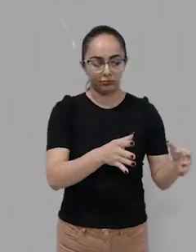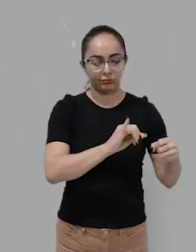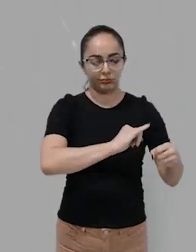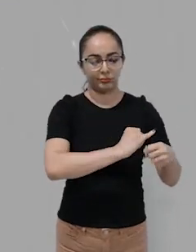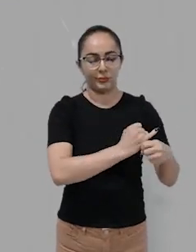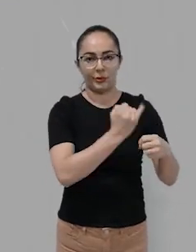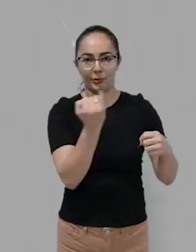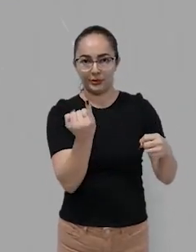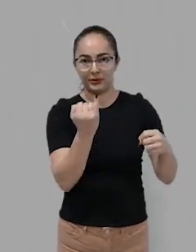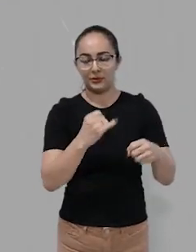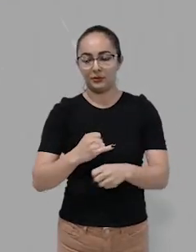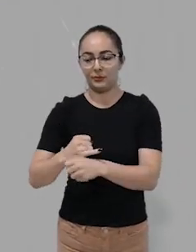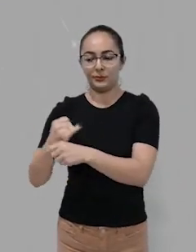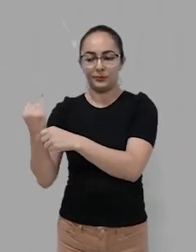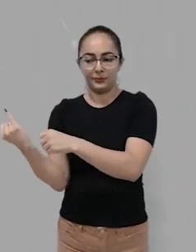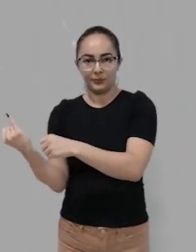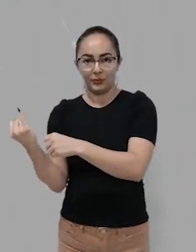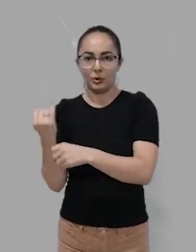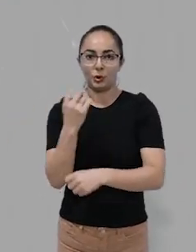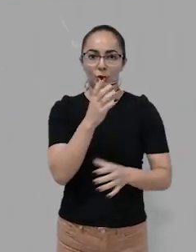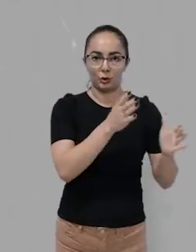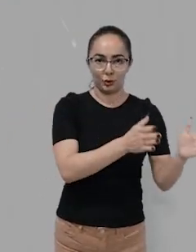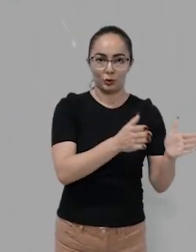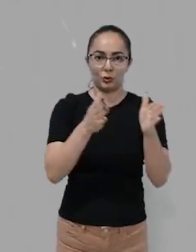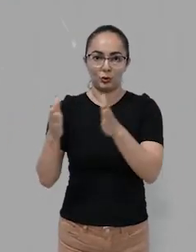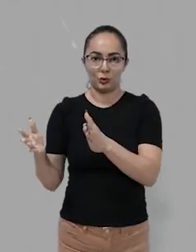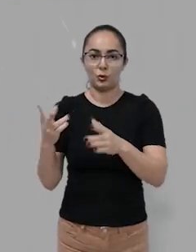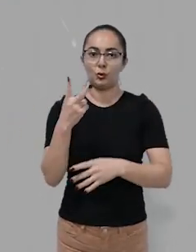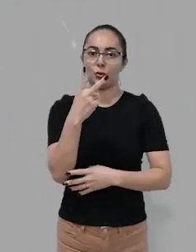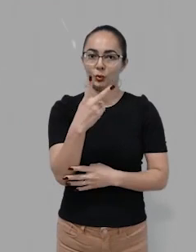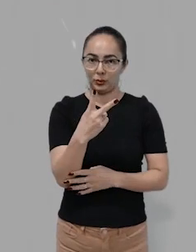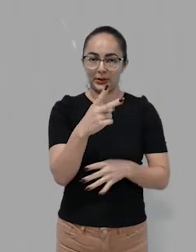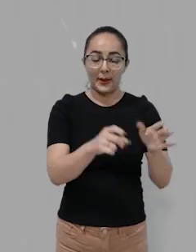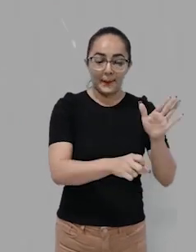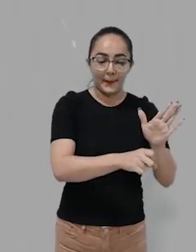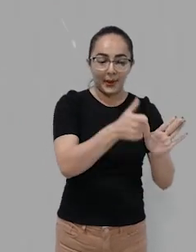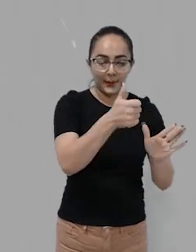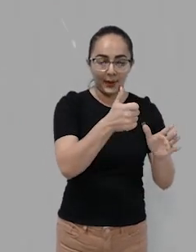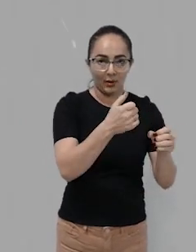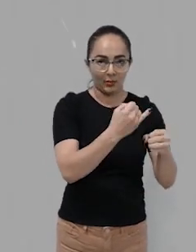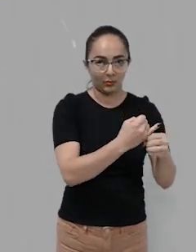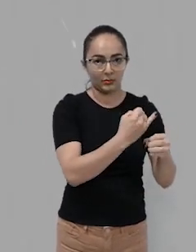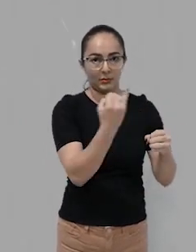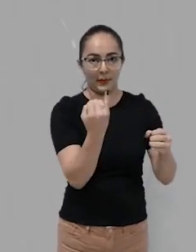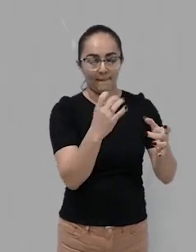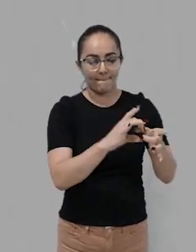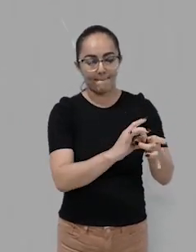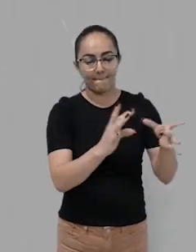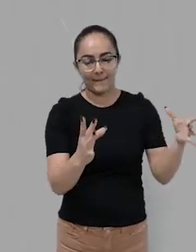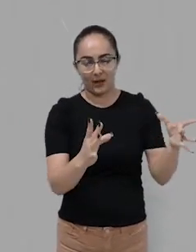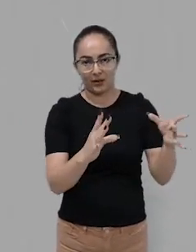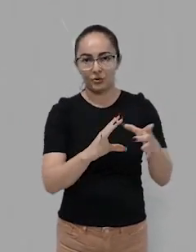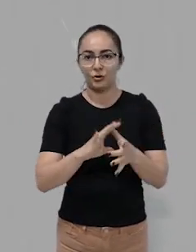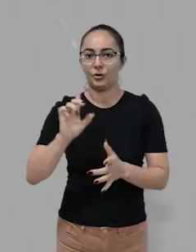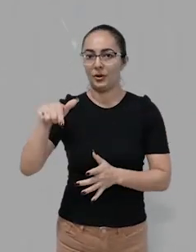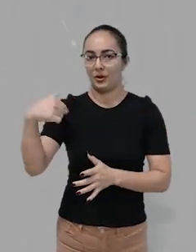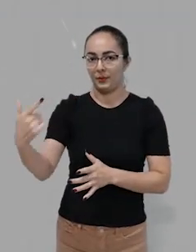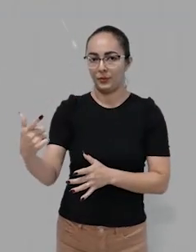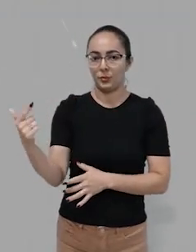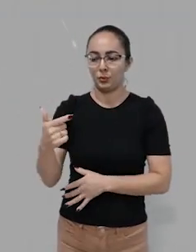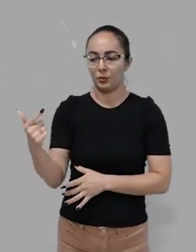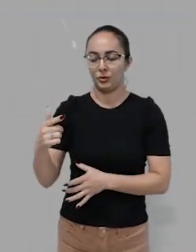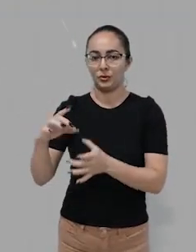Ele vai liberar o primeiro íon H+, para em seguida liberar o segundo íon H+. Show de bola,